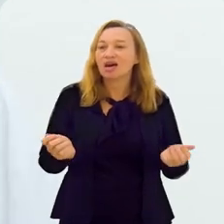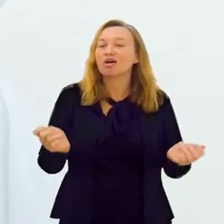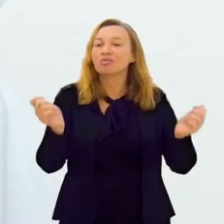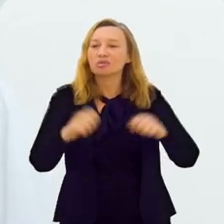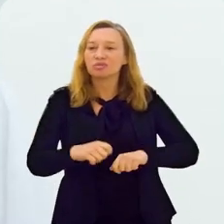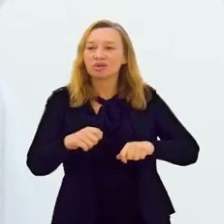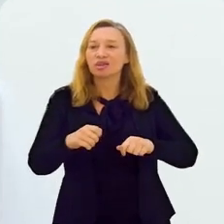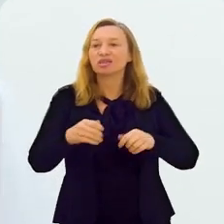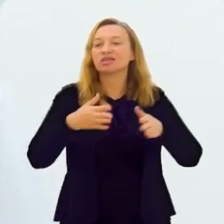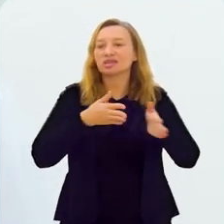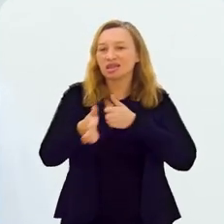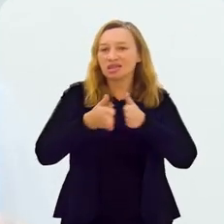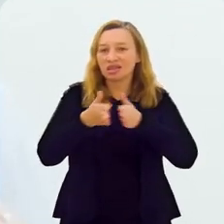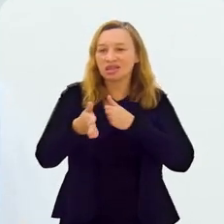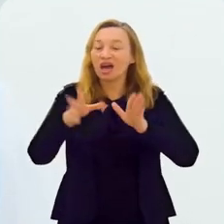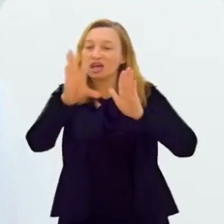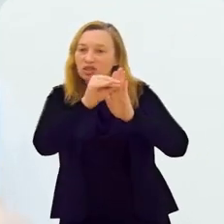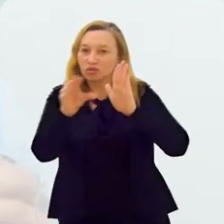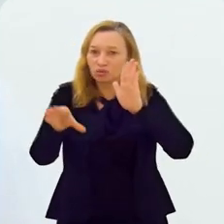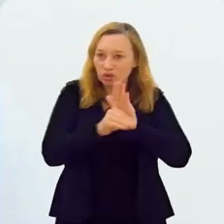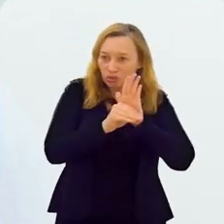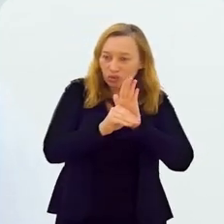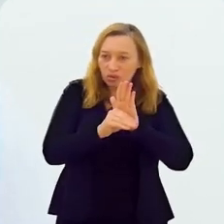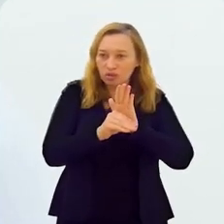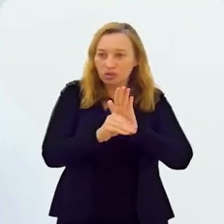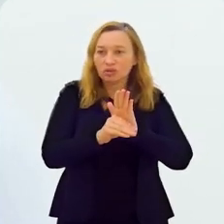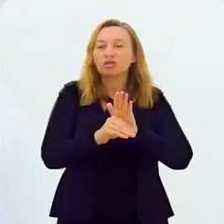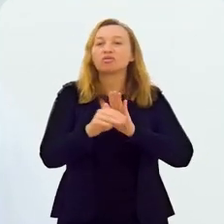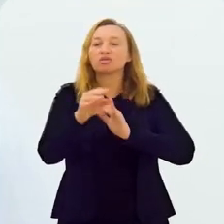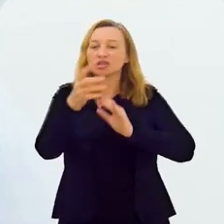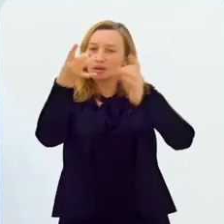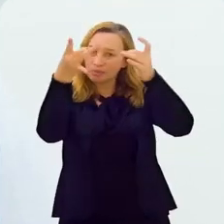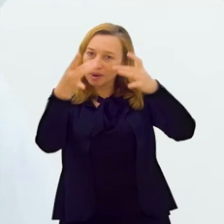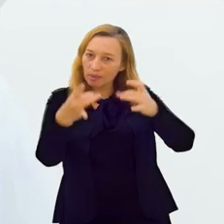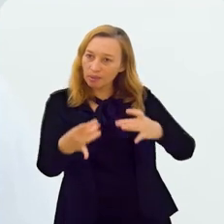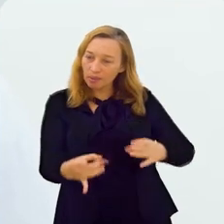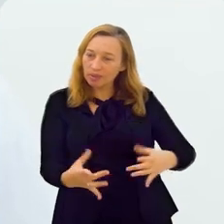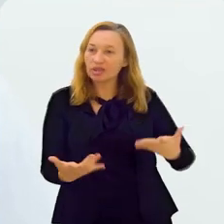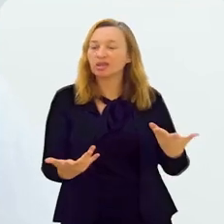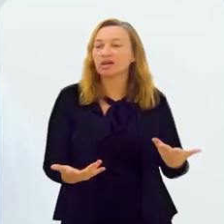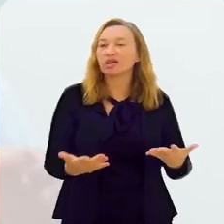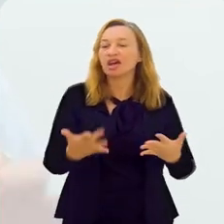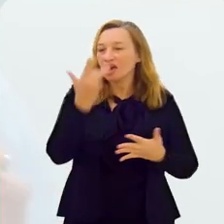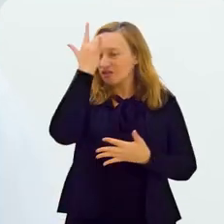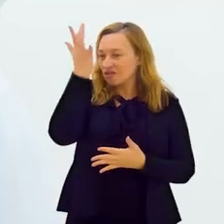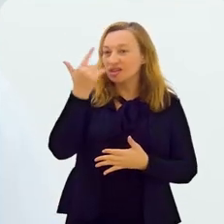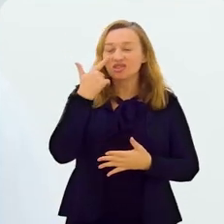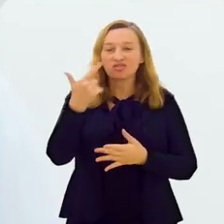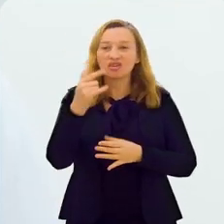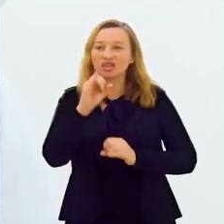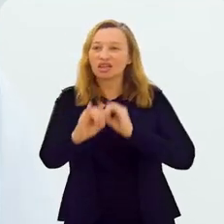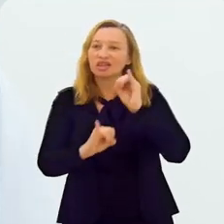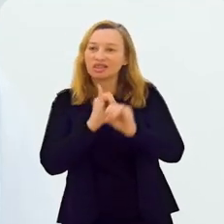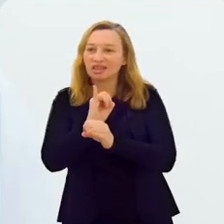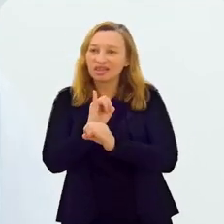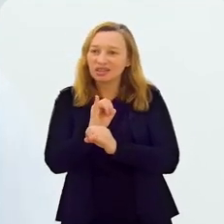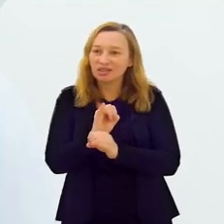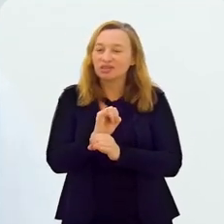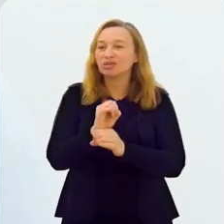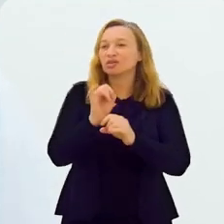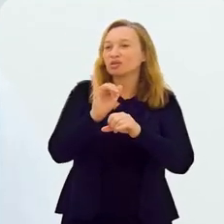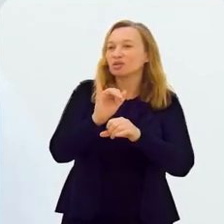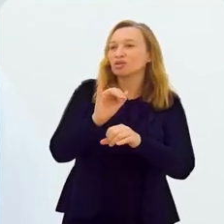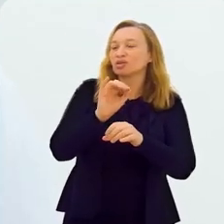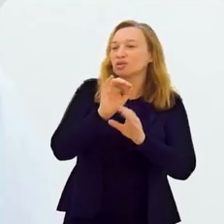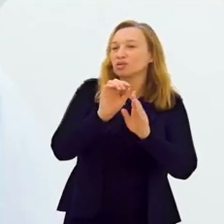tem a possibilidade e a capacidade de acessar esses conteúdos que você bem descreveu. É fácil buscar na internet,